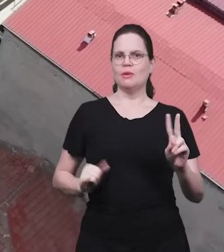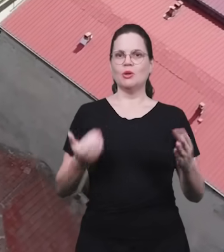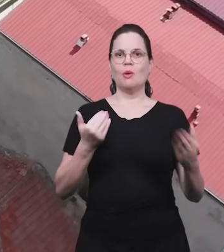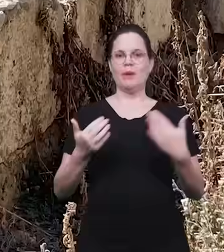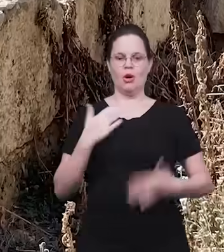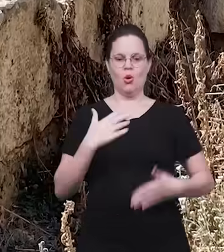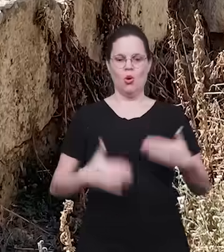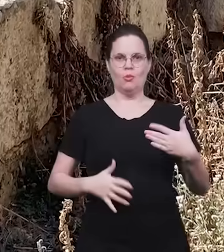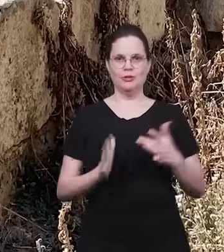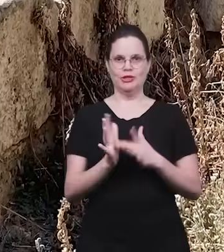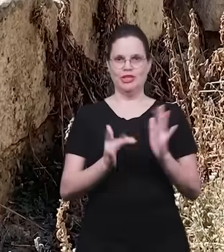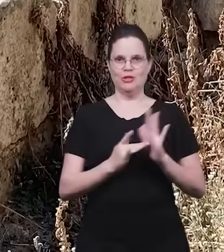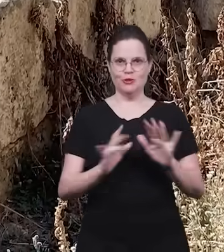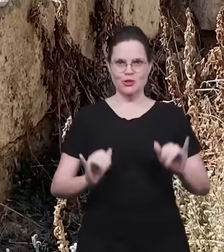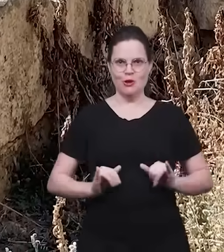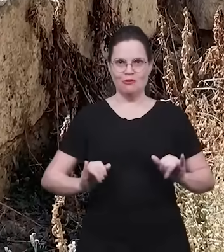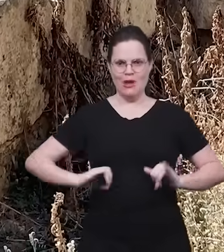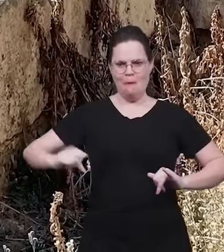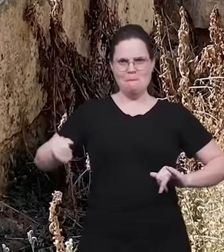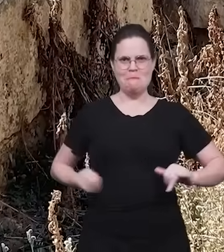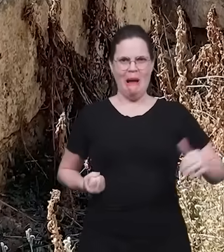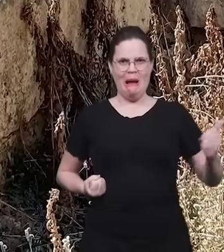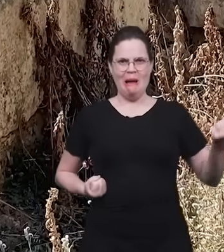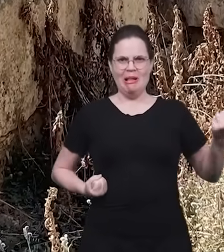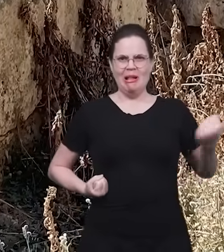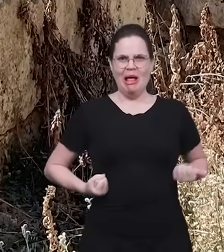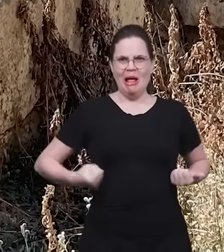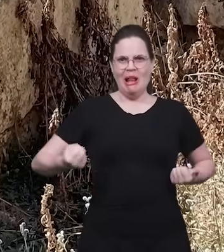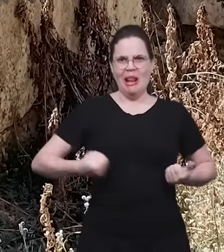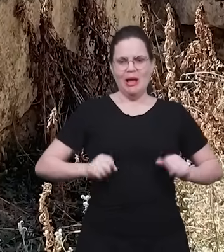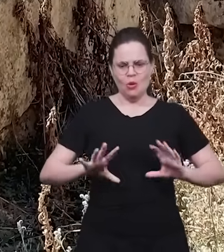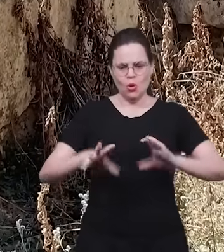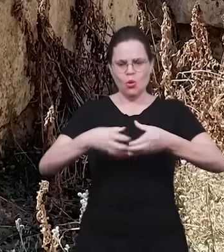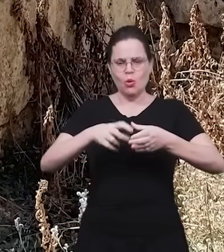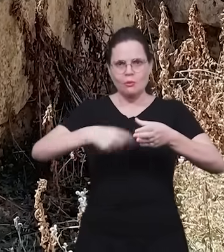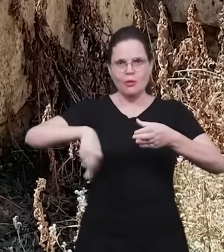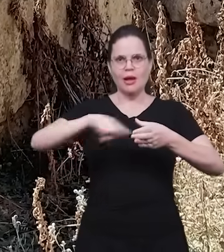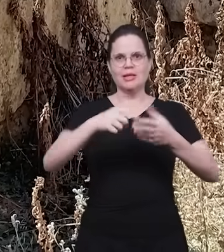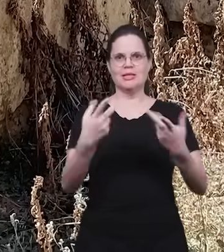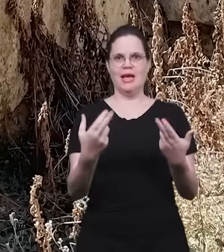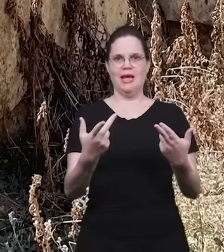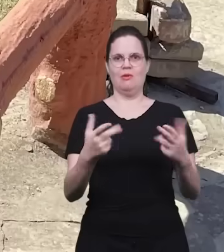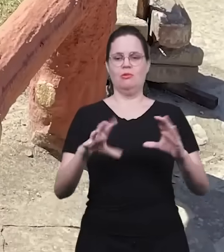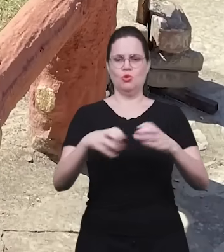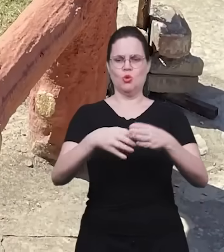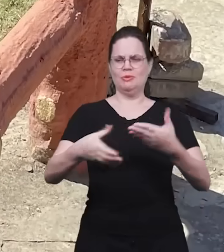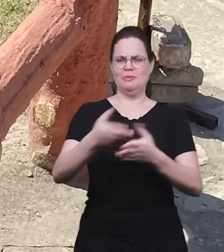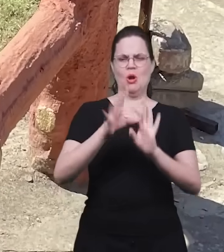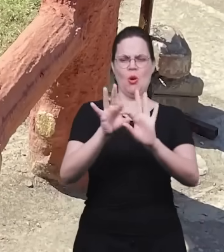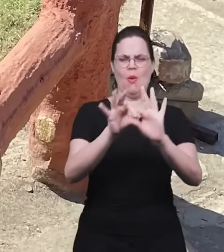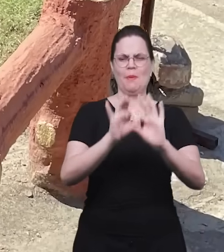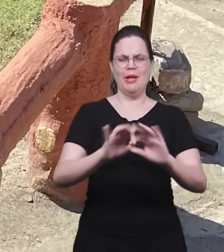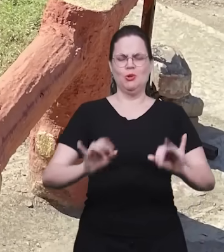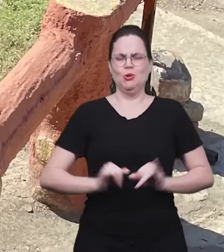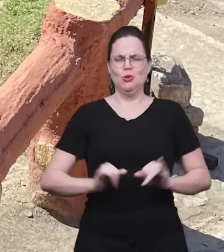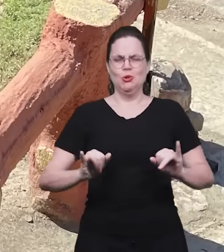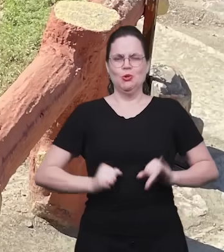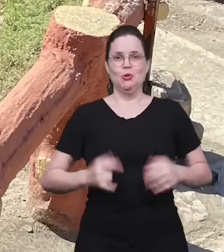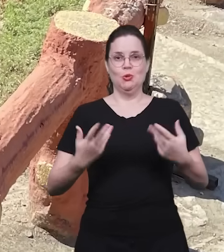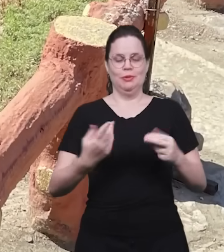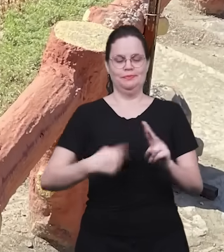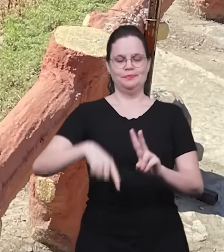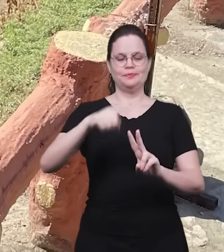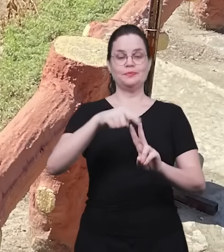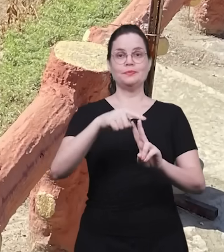mártires. É o sofrimento físico. E o outro é o alcance